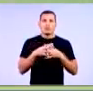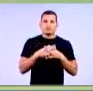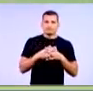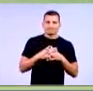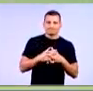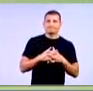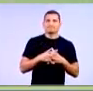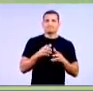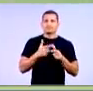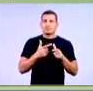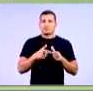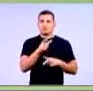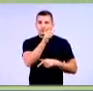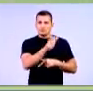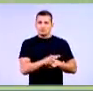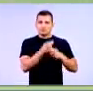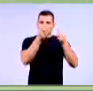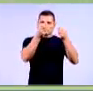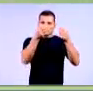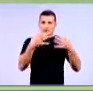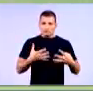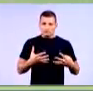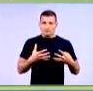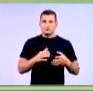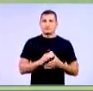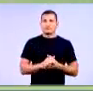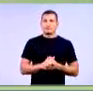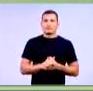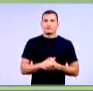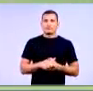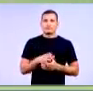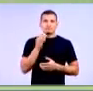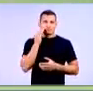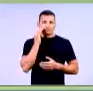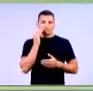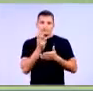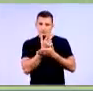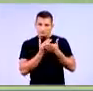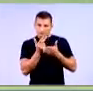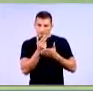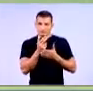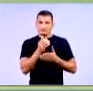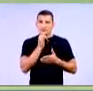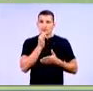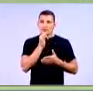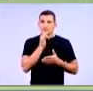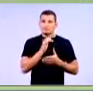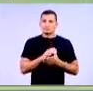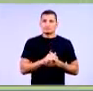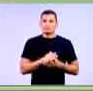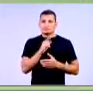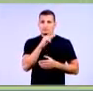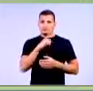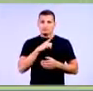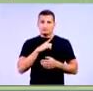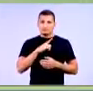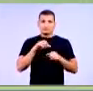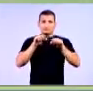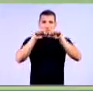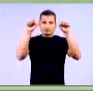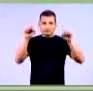que o cliente está explicando. Vamos então aqui acompanhar o diagrama que a gente tem de exemplo. Aqui a gente está simulando um sistema escolar